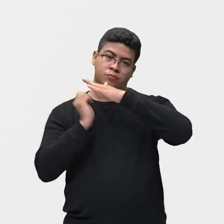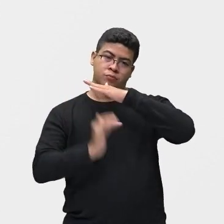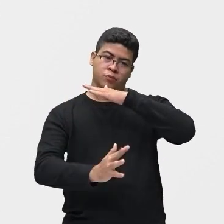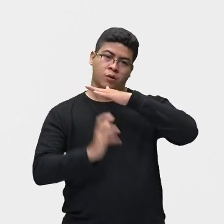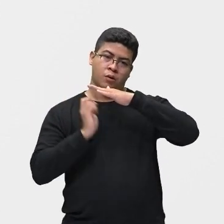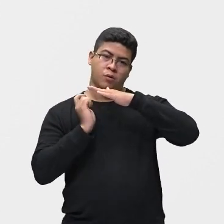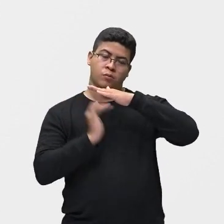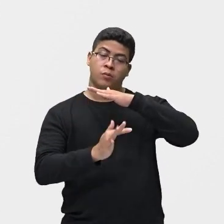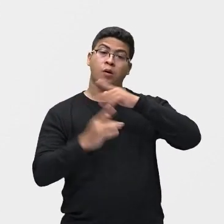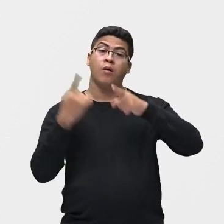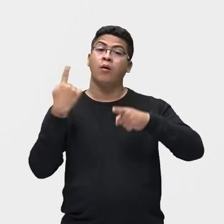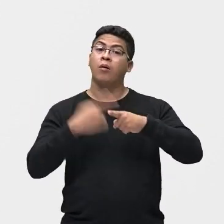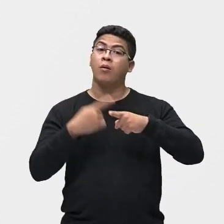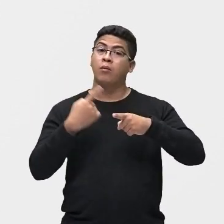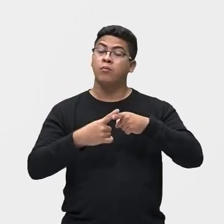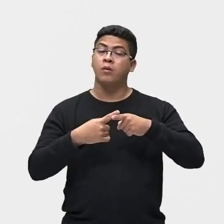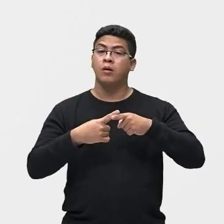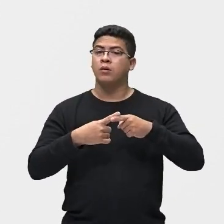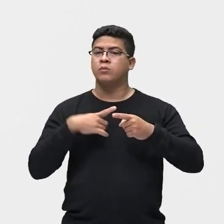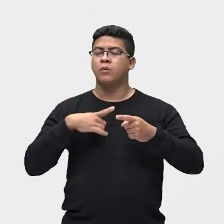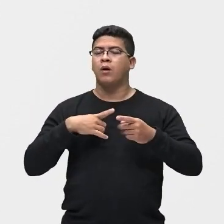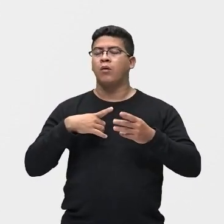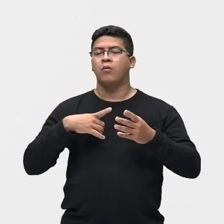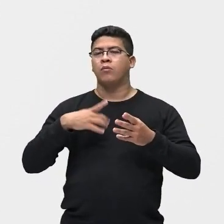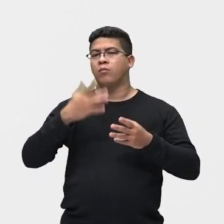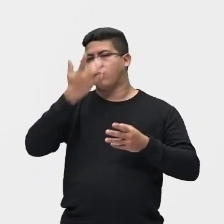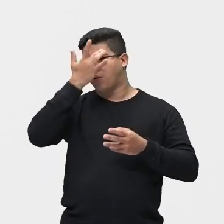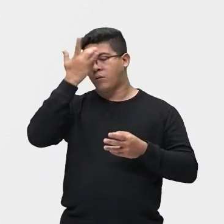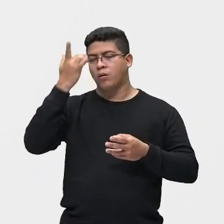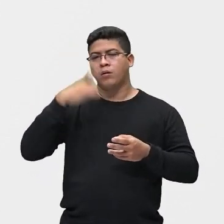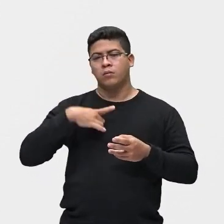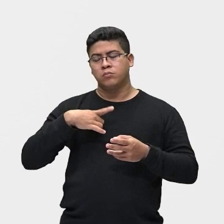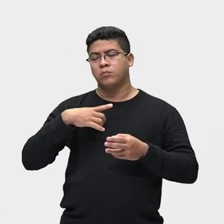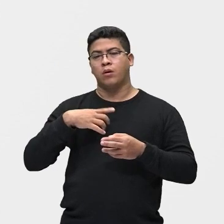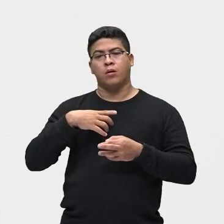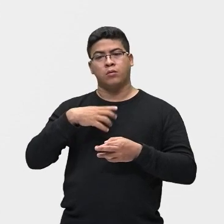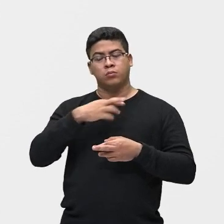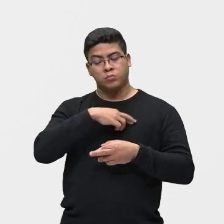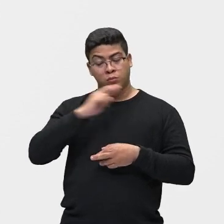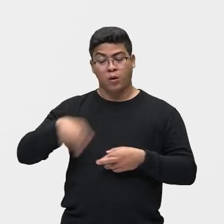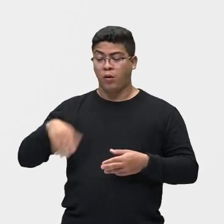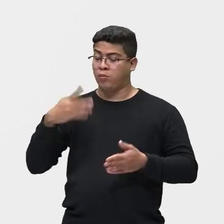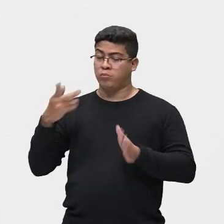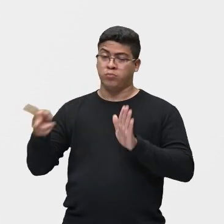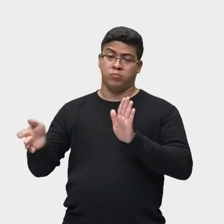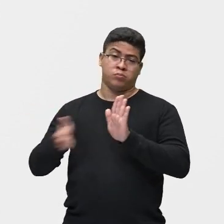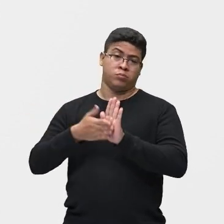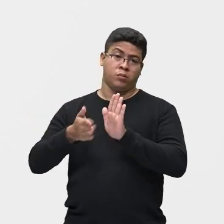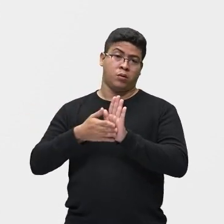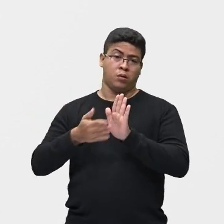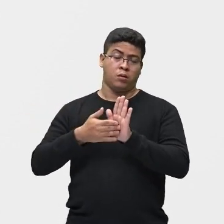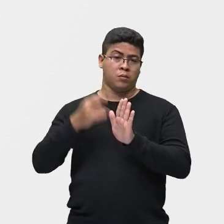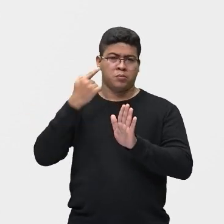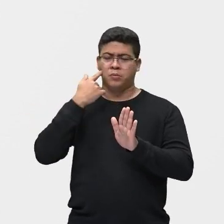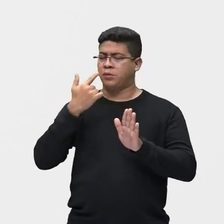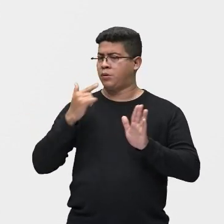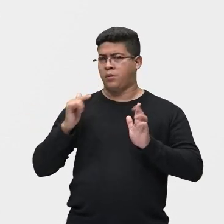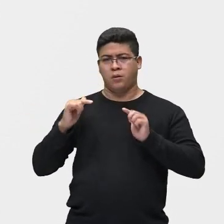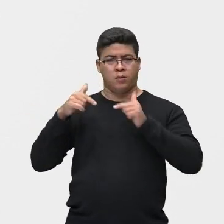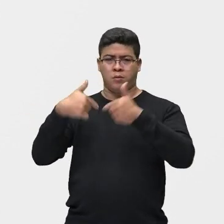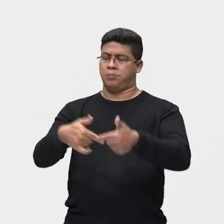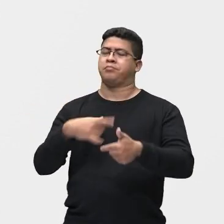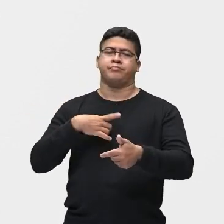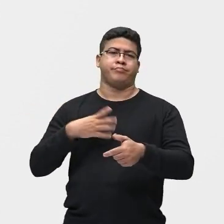Por causa do fundamentalismo da sua própria religião, que eles não queriam aplicar, não queriam